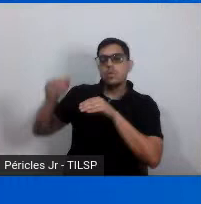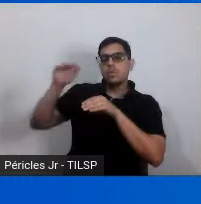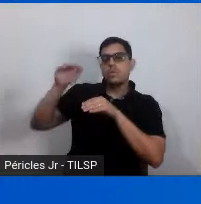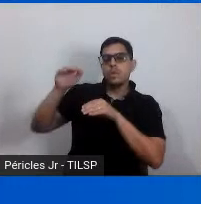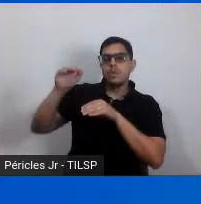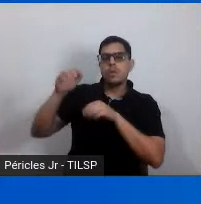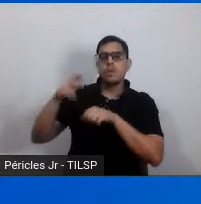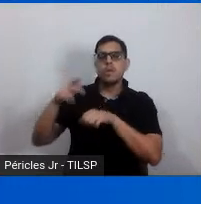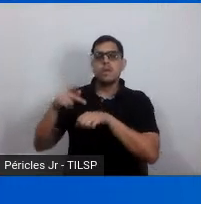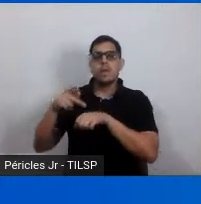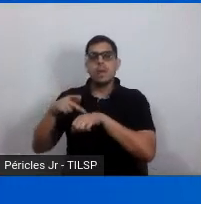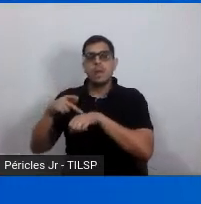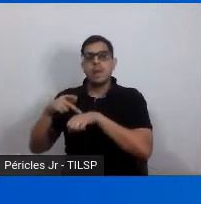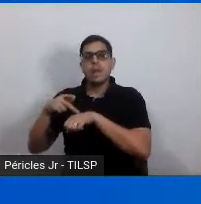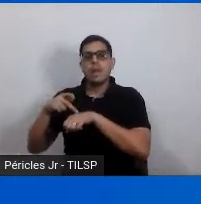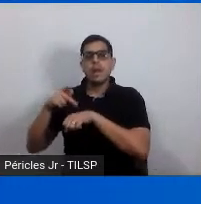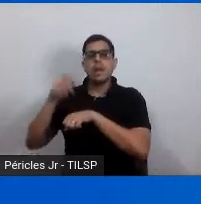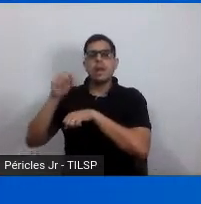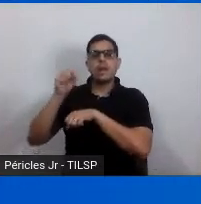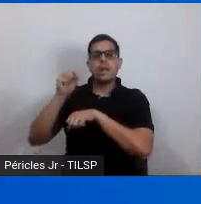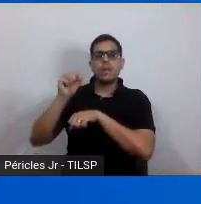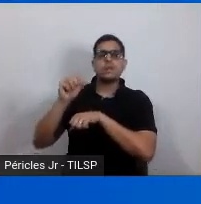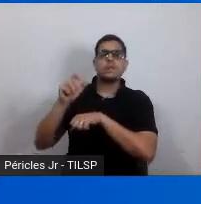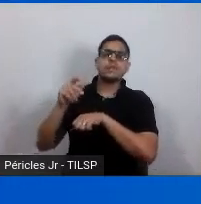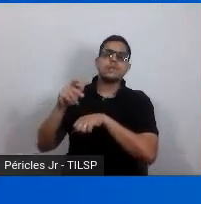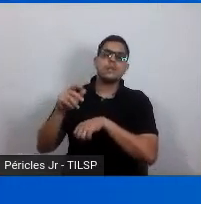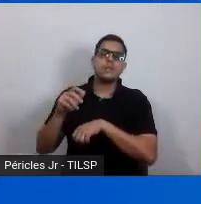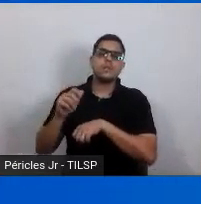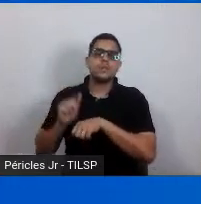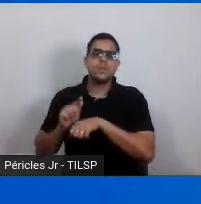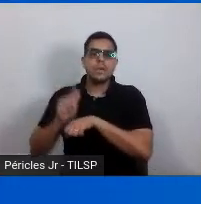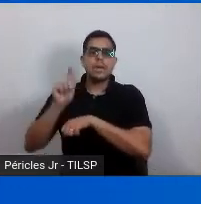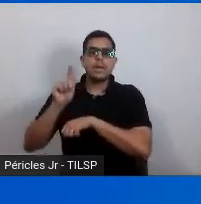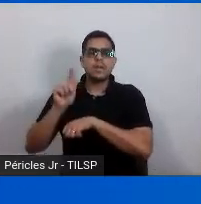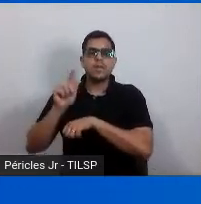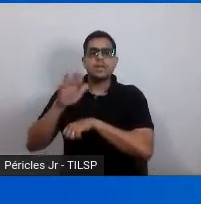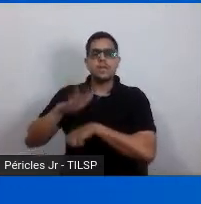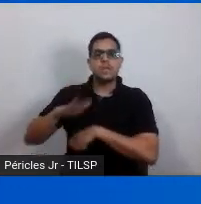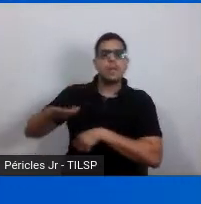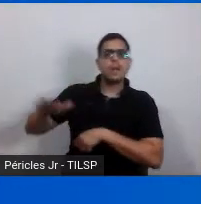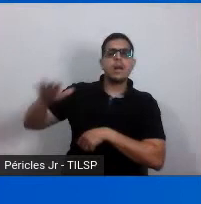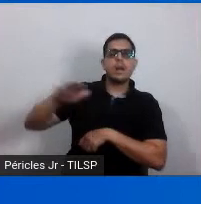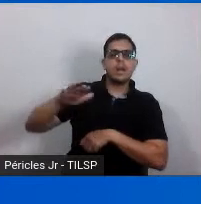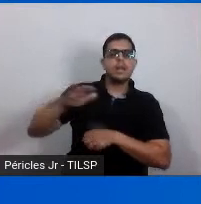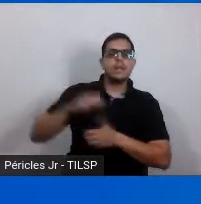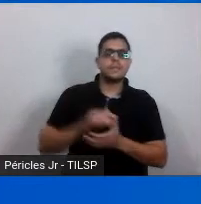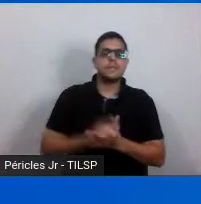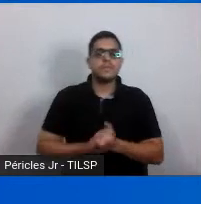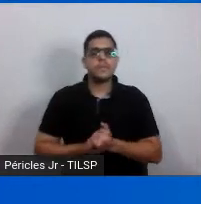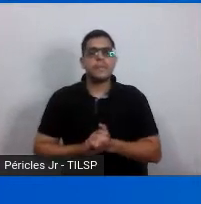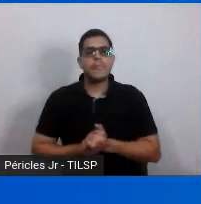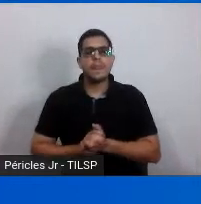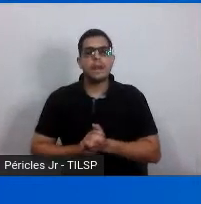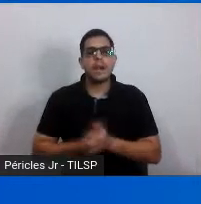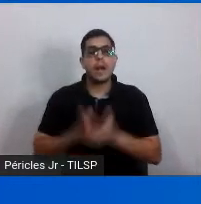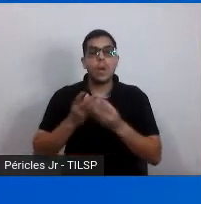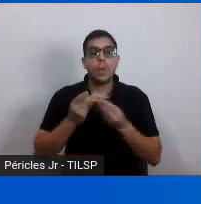modo incipiente muito embora os parâmetros de qualidade desde 2003 falam por exemplo de